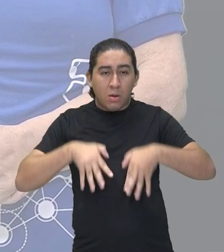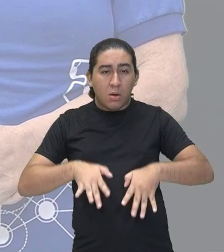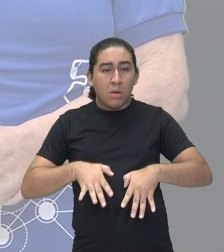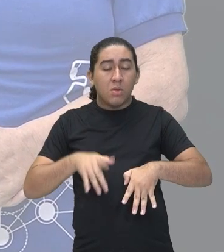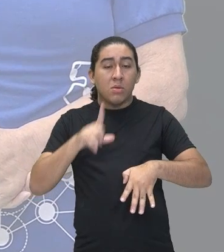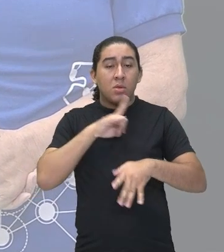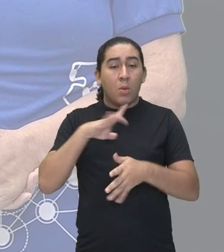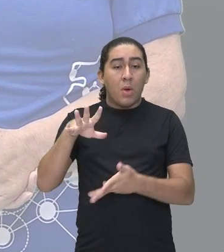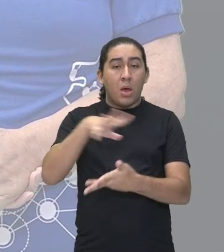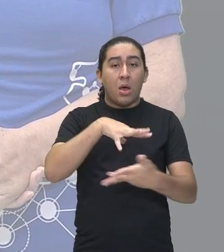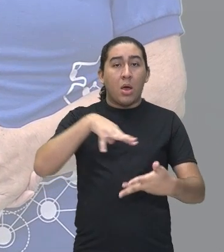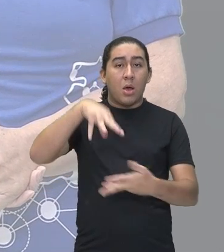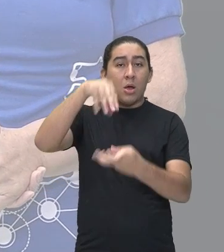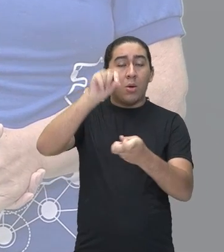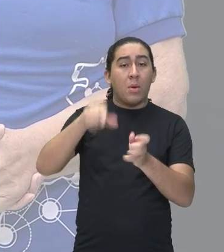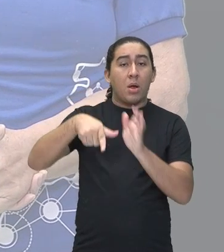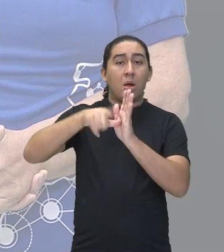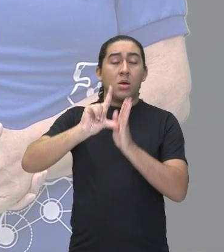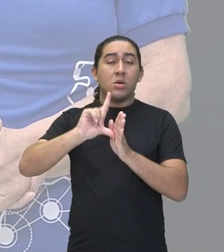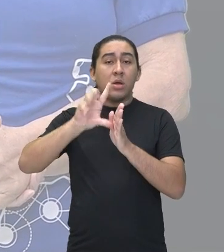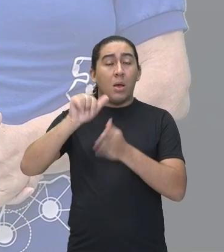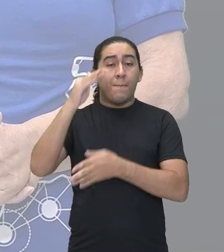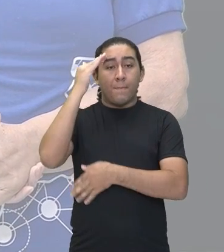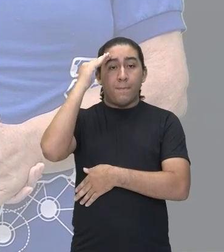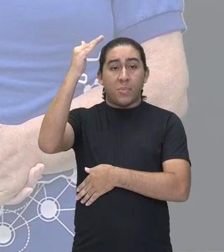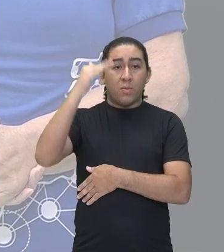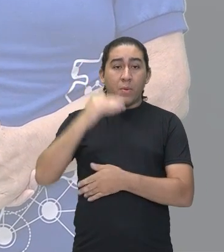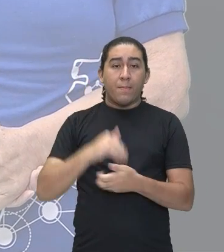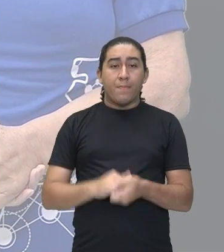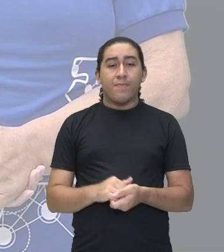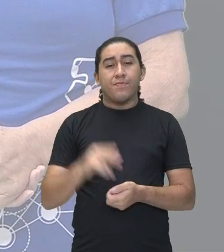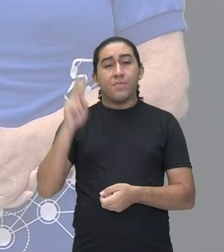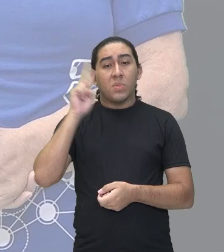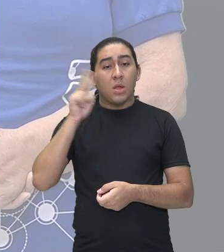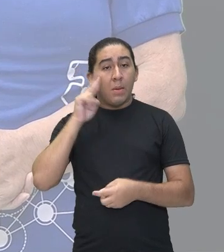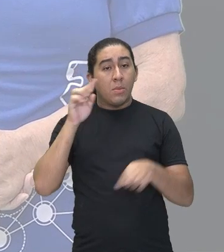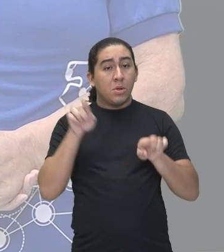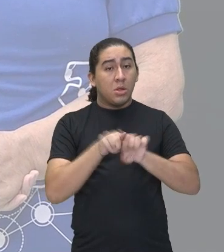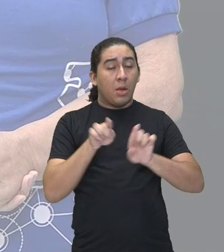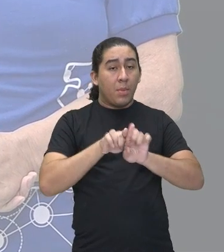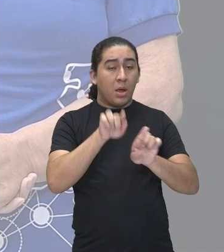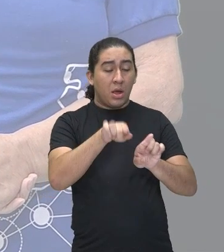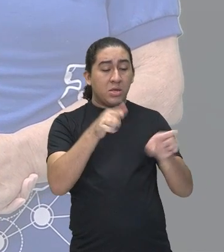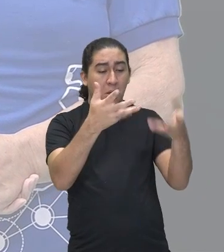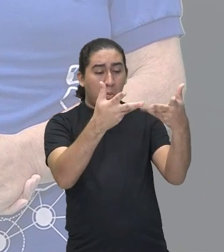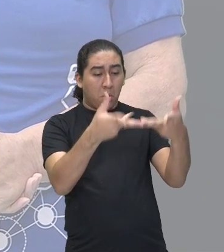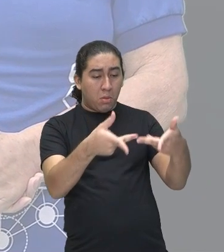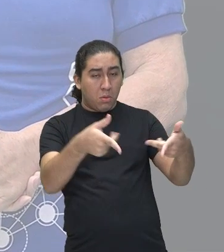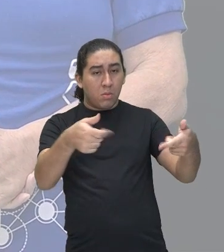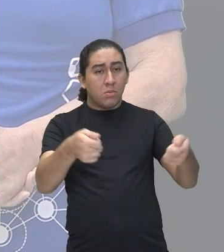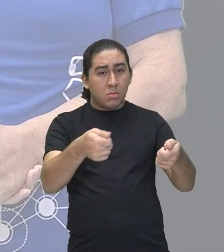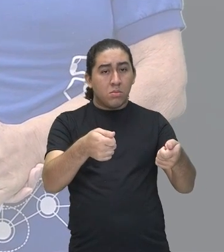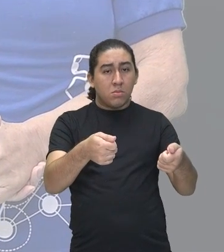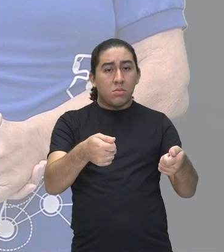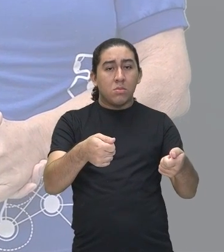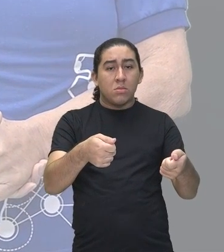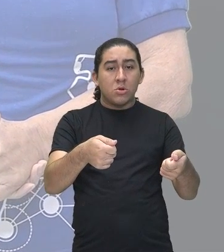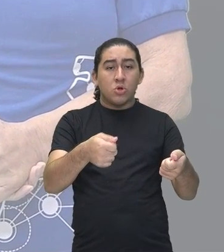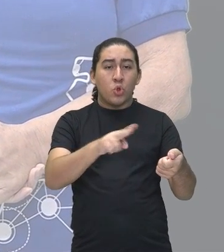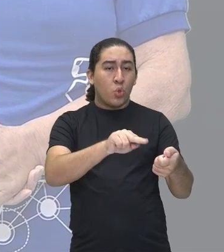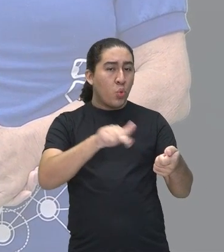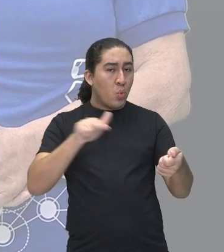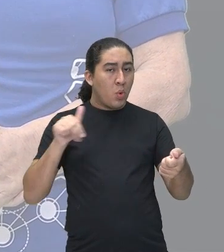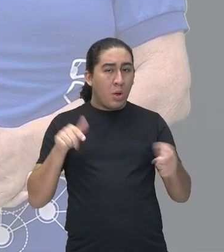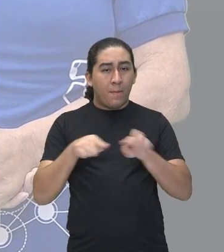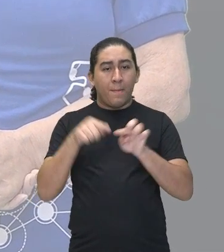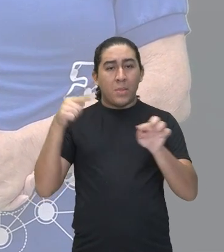que foi centro dos pesares, lembra-te de que estragos satisfeita, jamais pôde